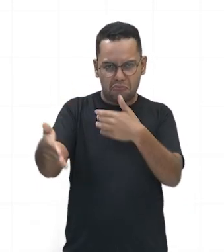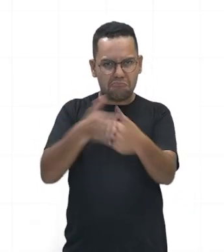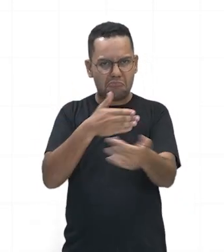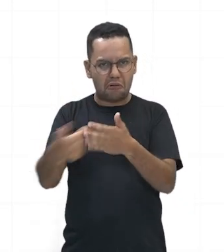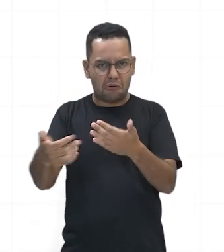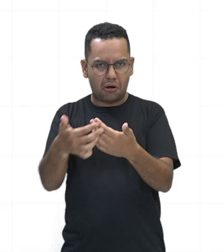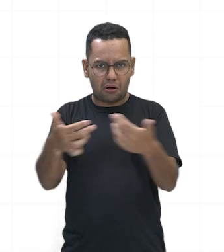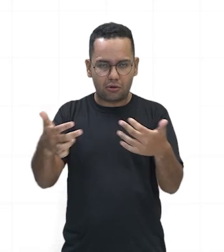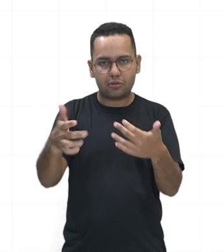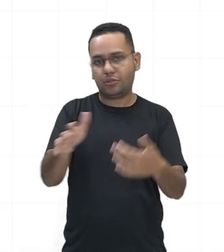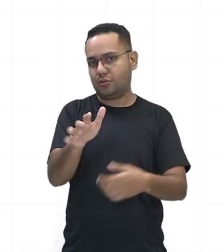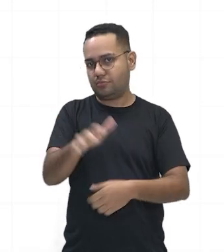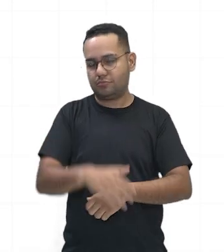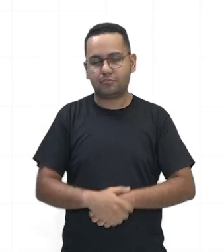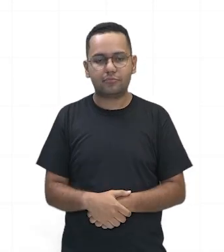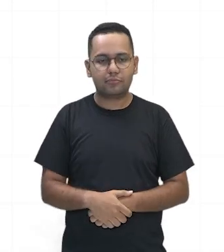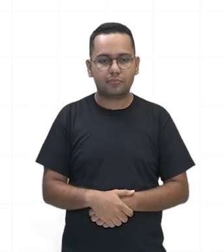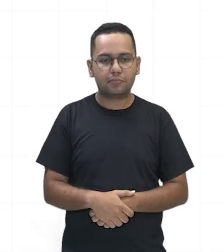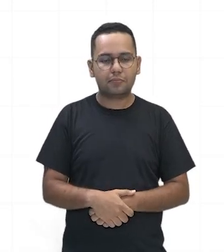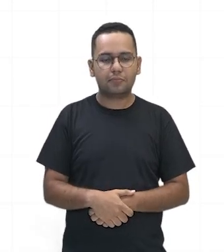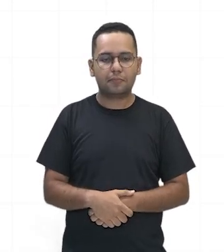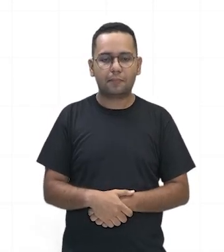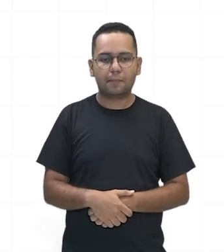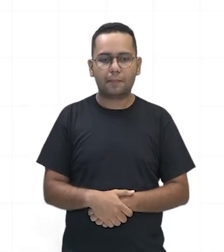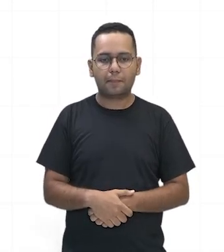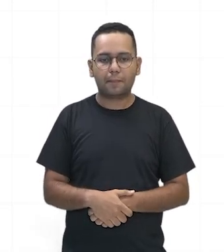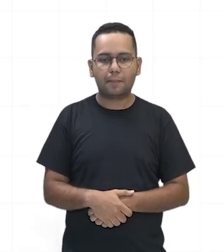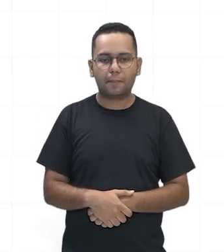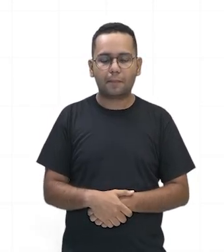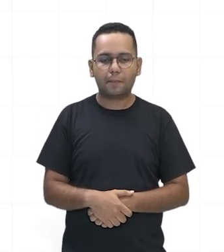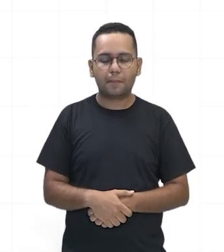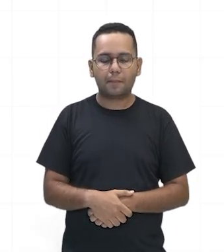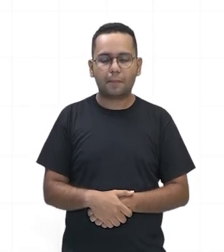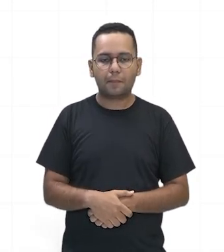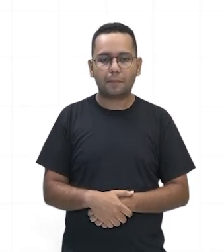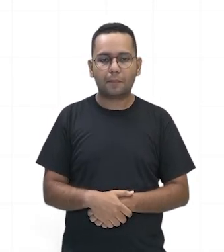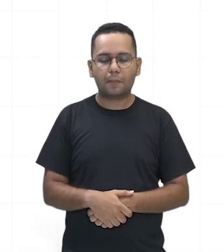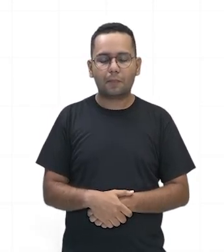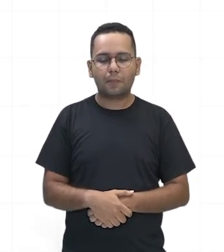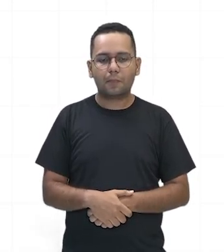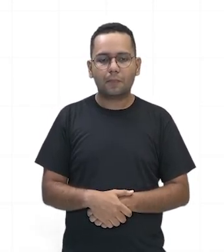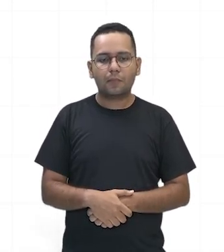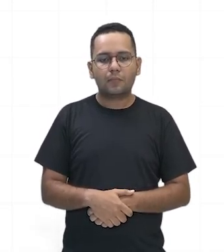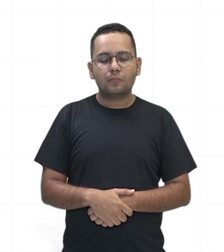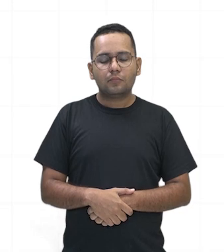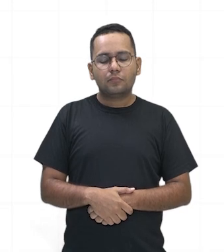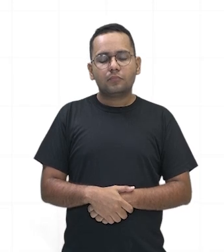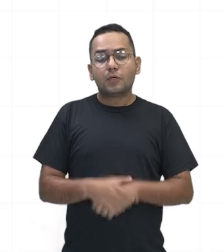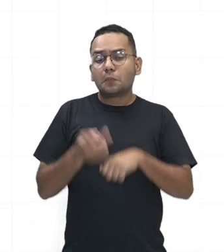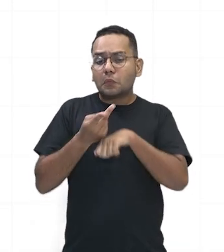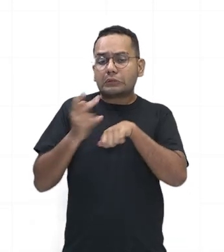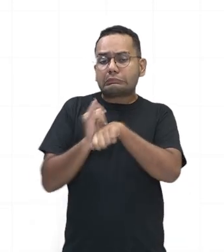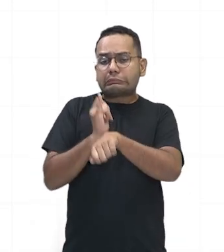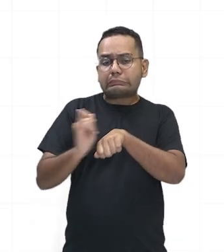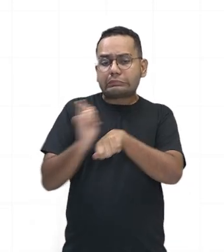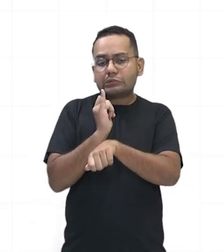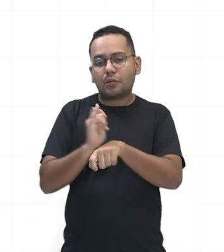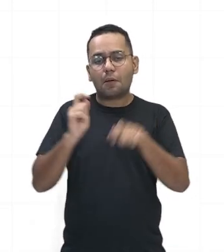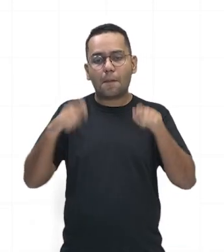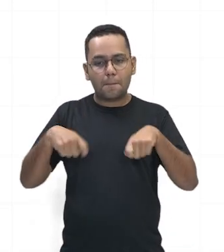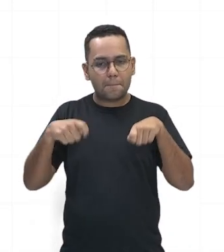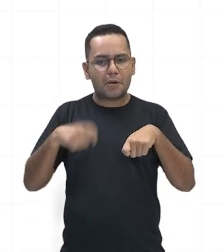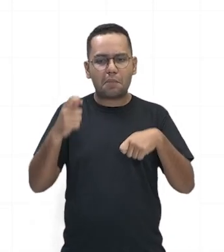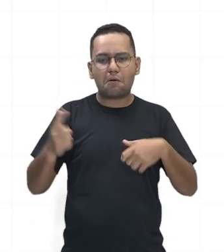lugar, buscar as estratégias necessárias para alcançar tudo isso, porque não pode ser de qualquer